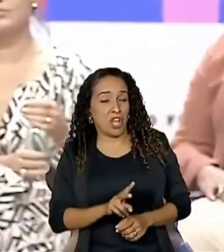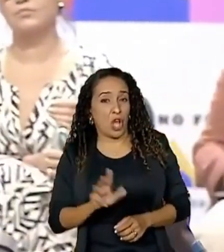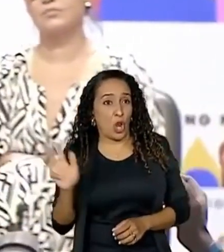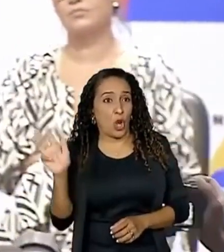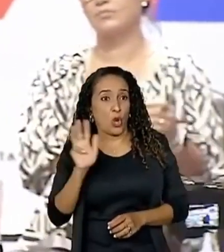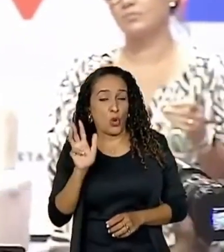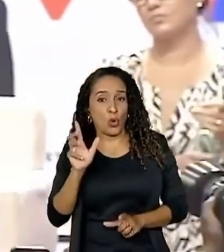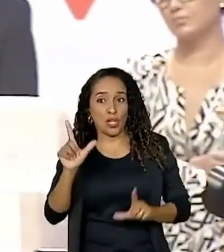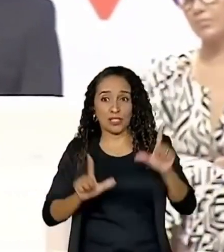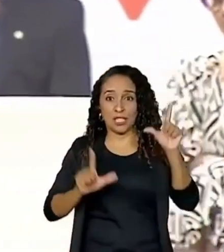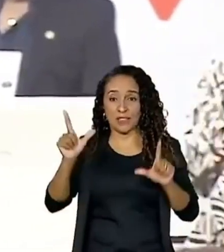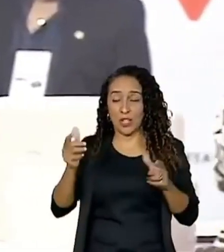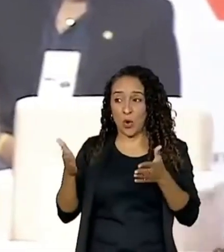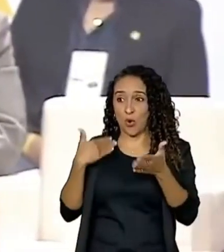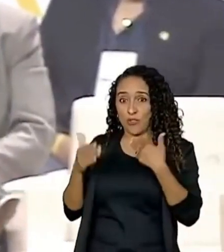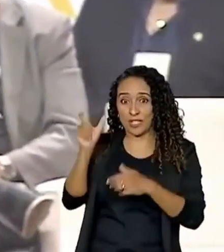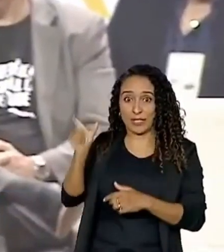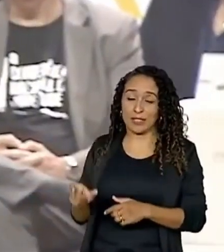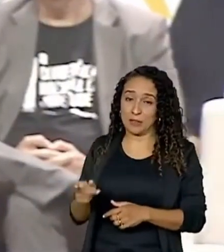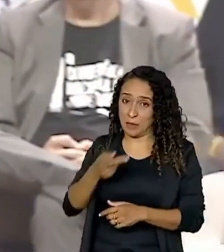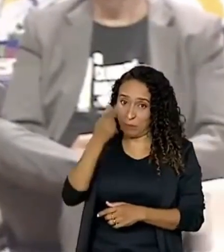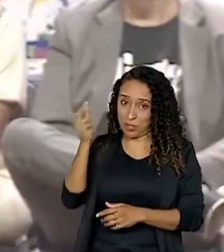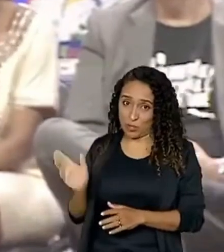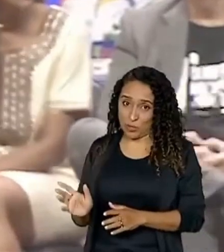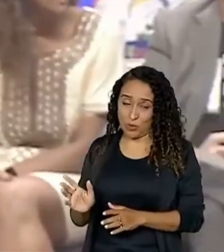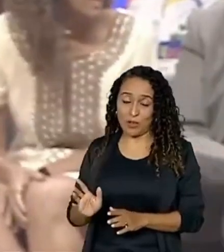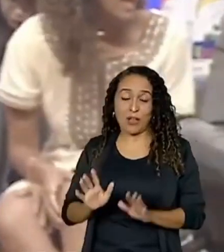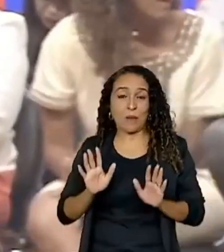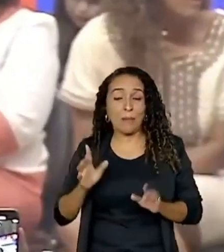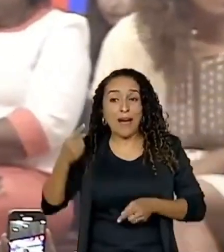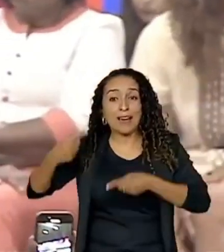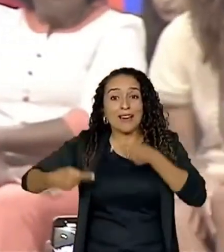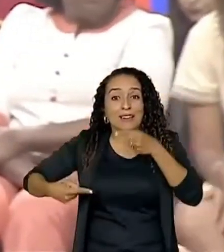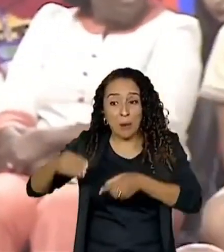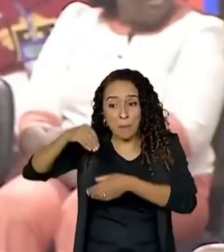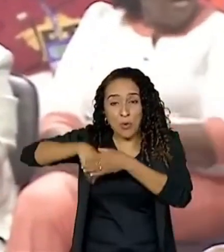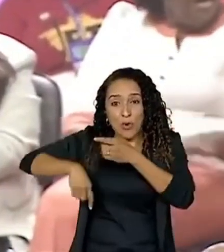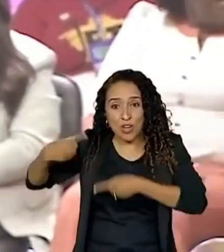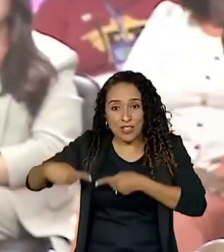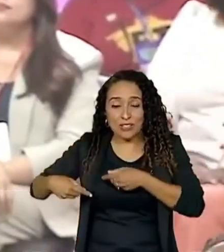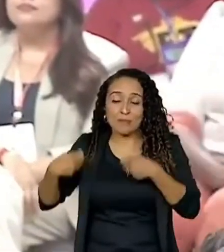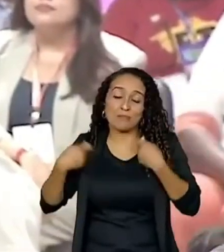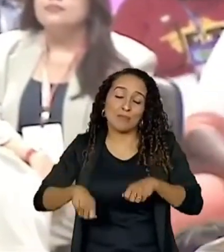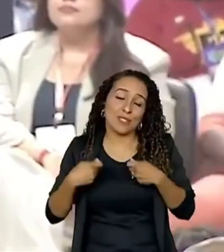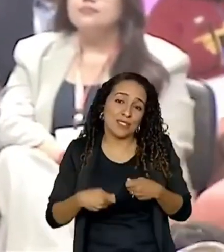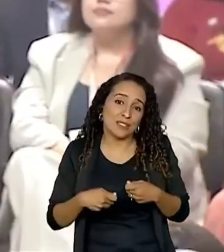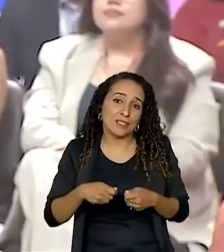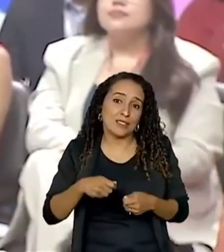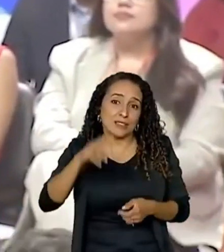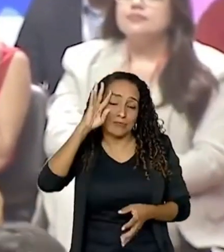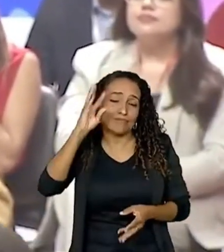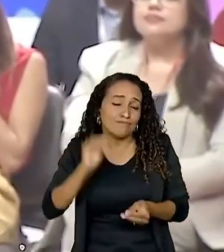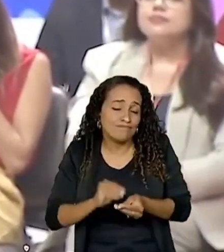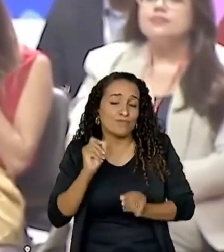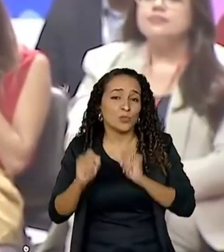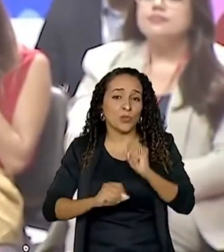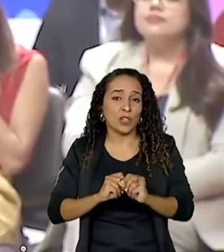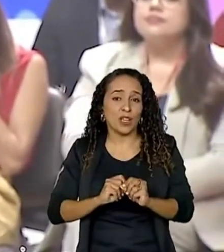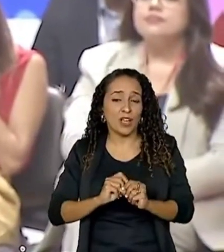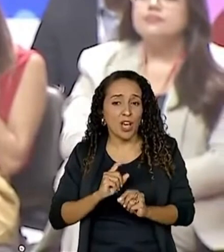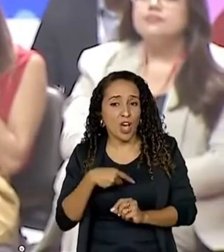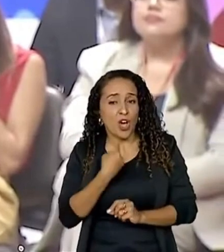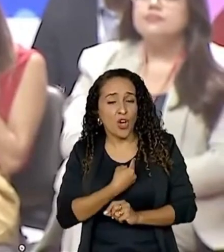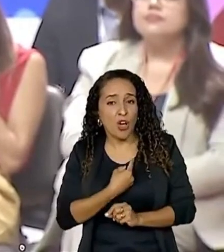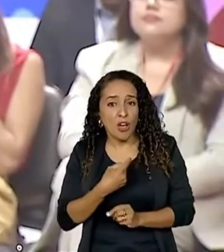na televisão conversando com essas pessoas. Na política a gente tem que compreender que a gente conversa com